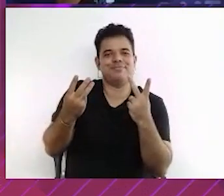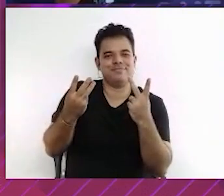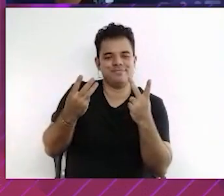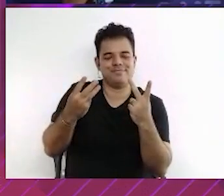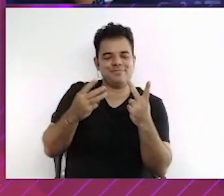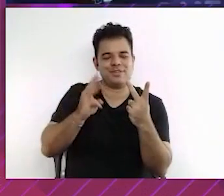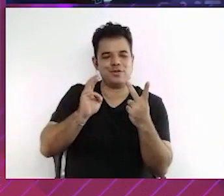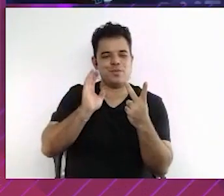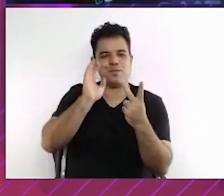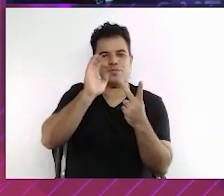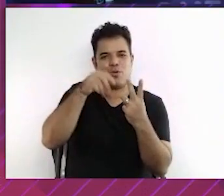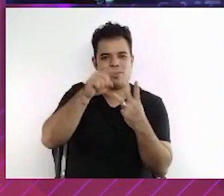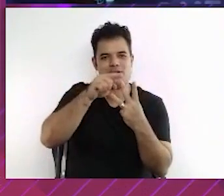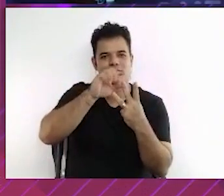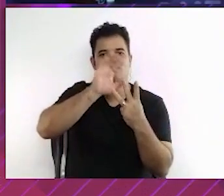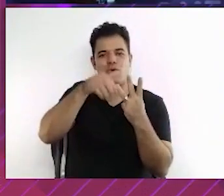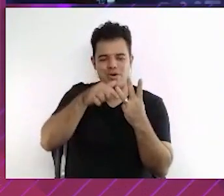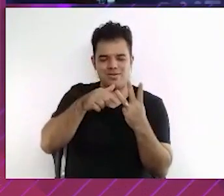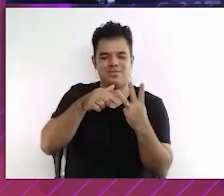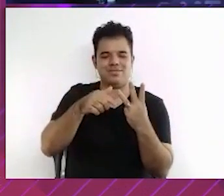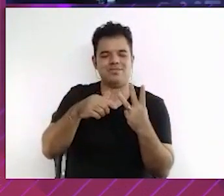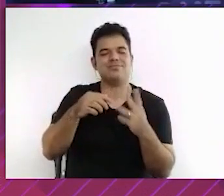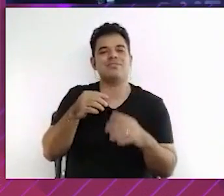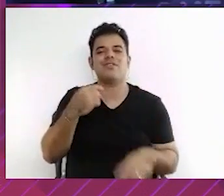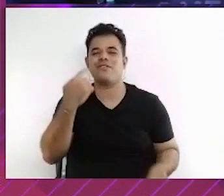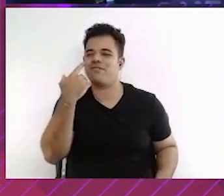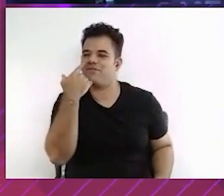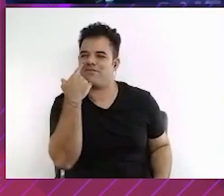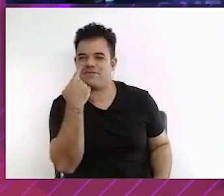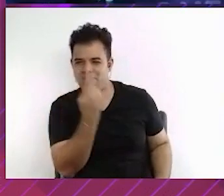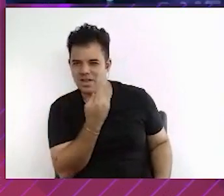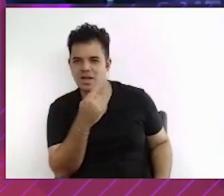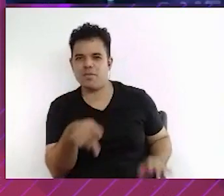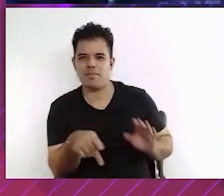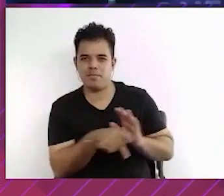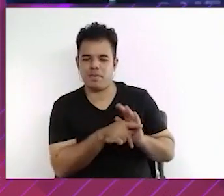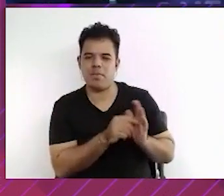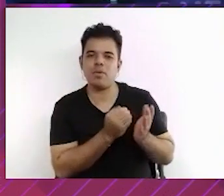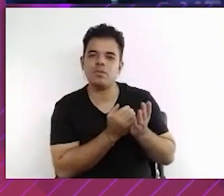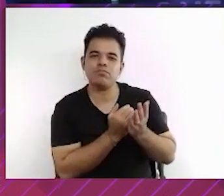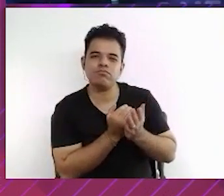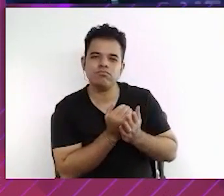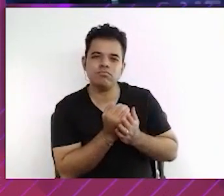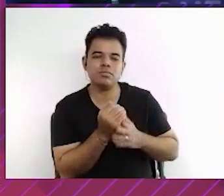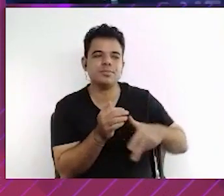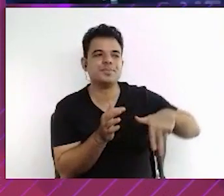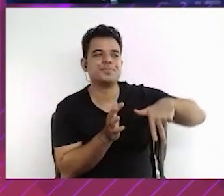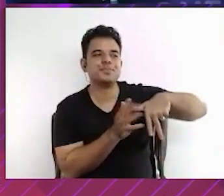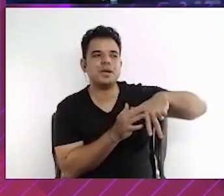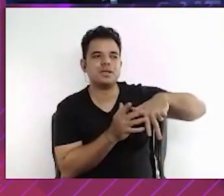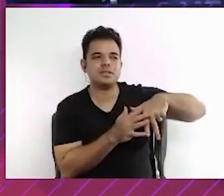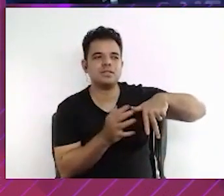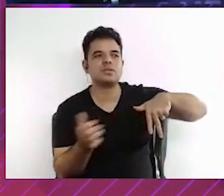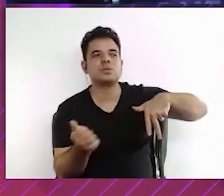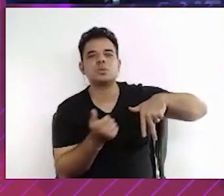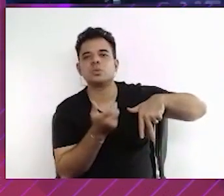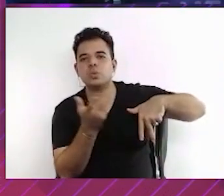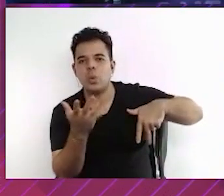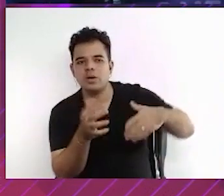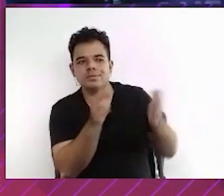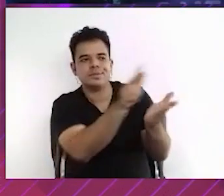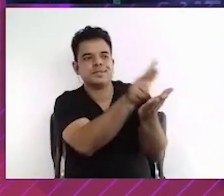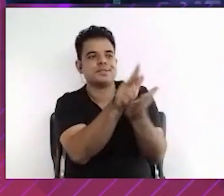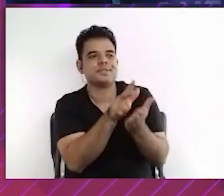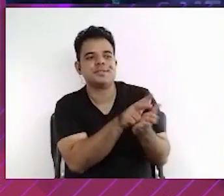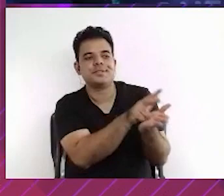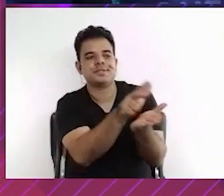ver lá em cima, na previsão, que tem os pacientes que são previstos para aquele dia, quantos pacientes vão estar internados naquele dia.